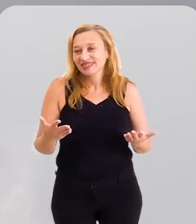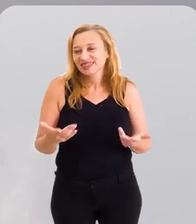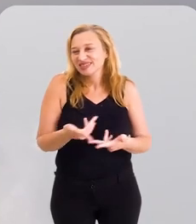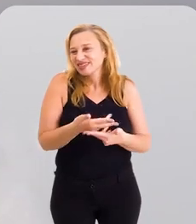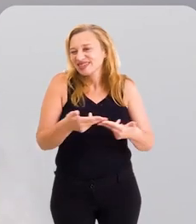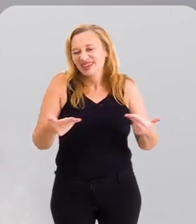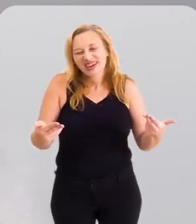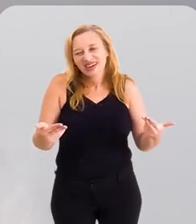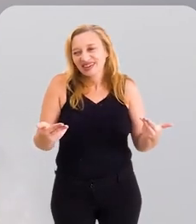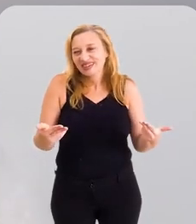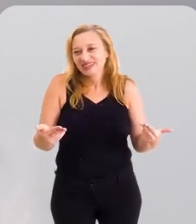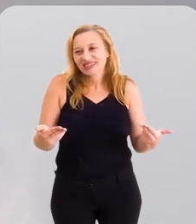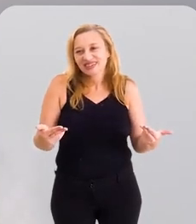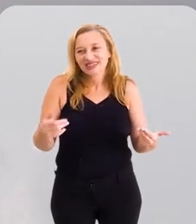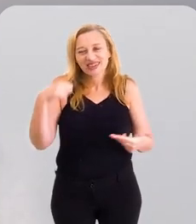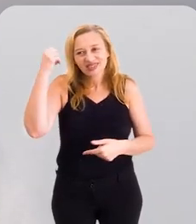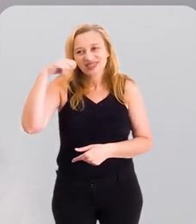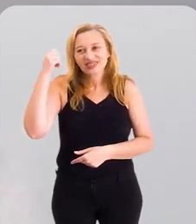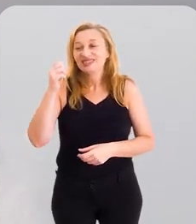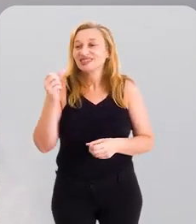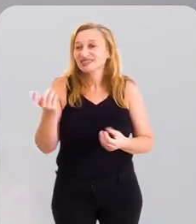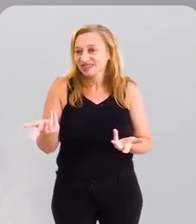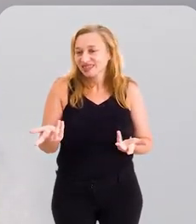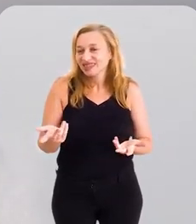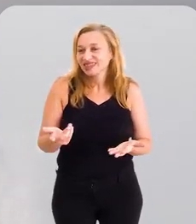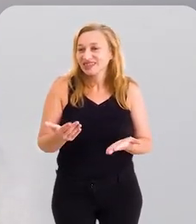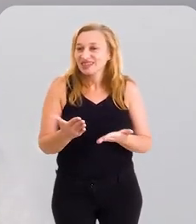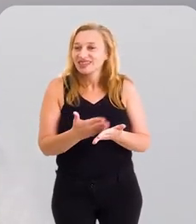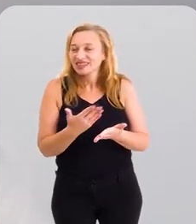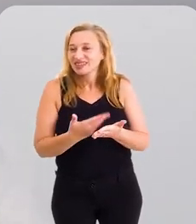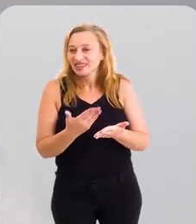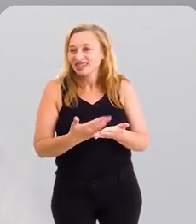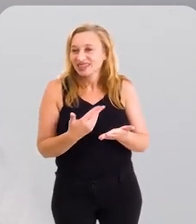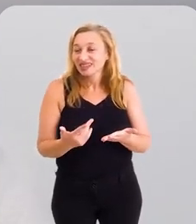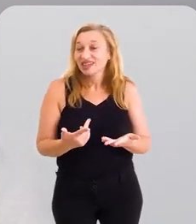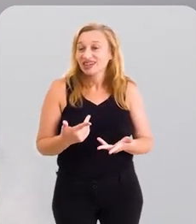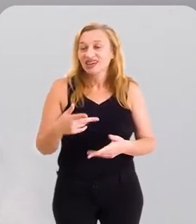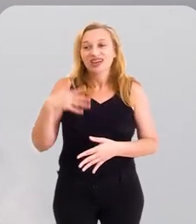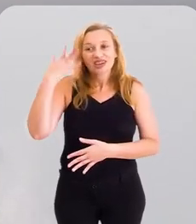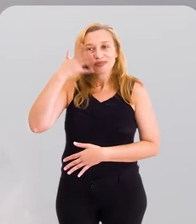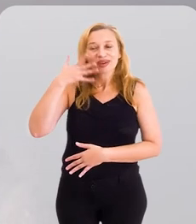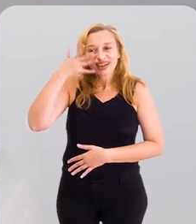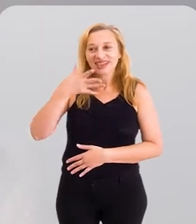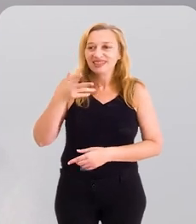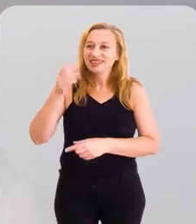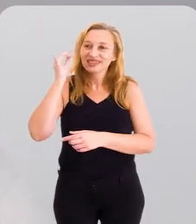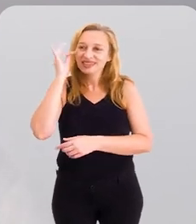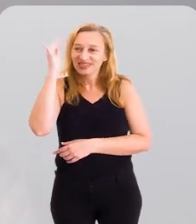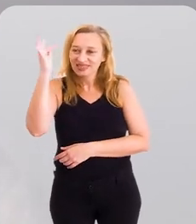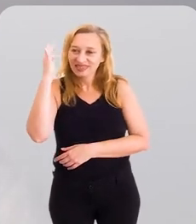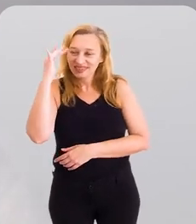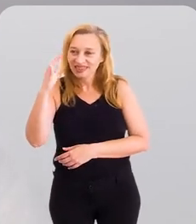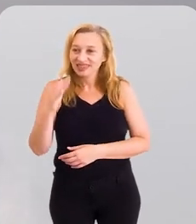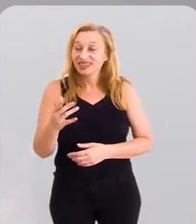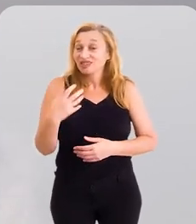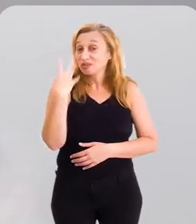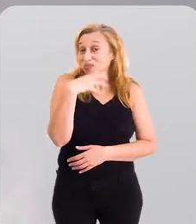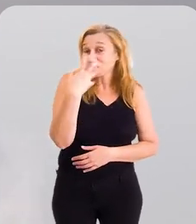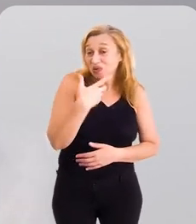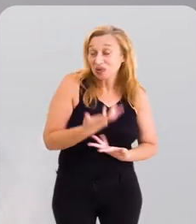filosofia. Enfim, são muitos, muitos autores, muitas obras. E faço, sim, junto com as minhas palestras de